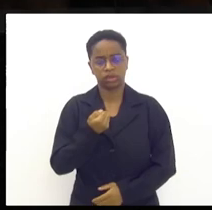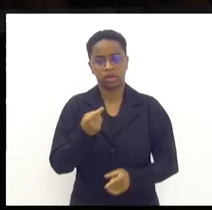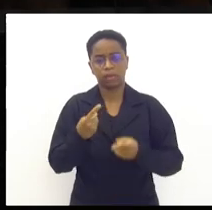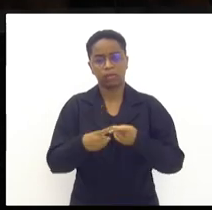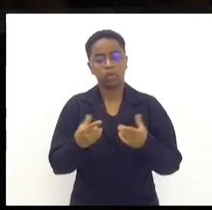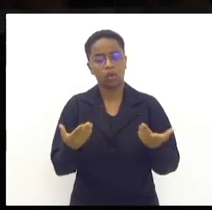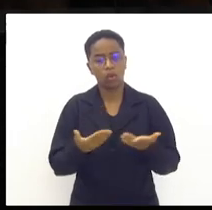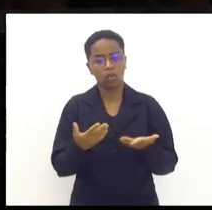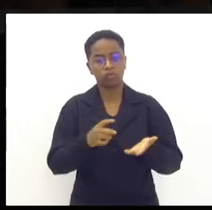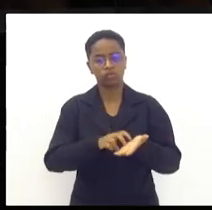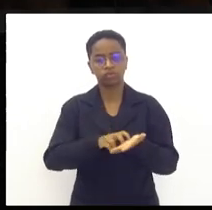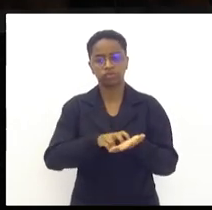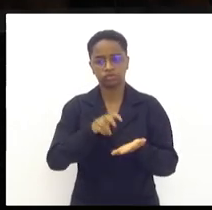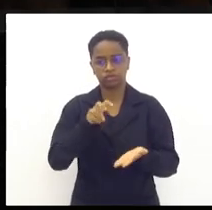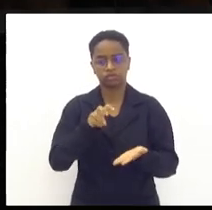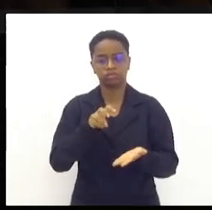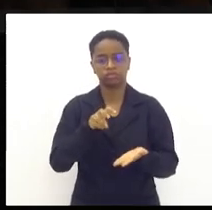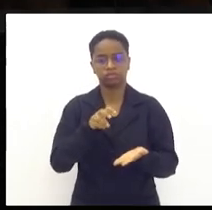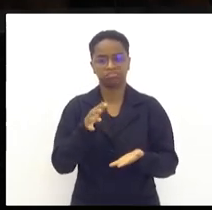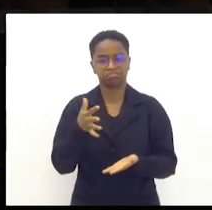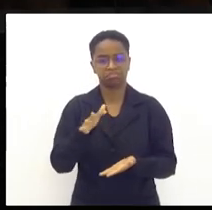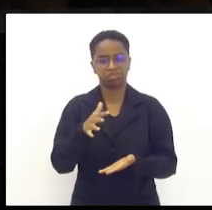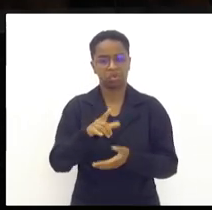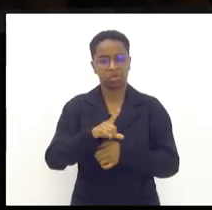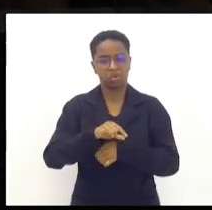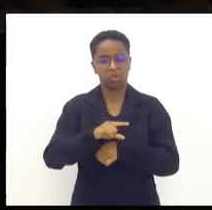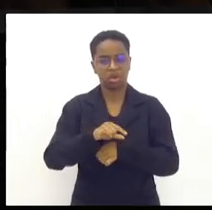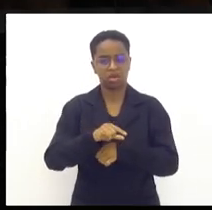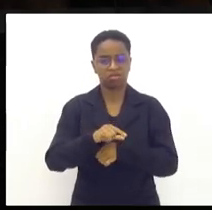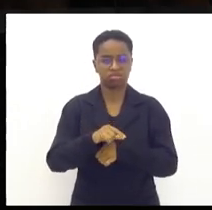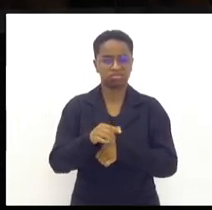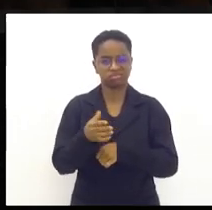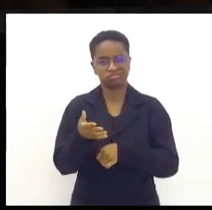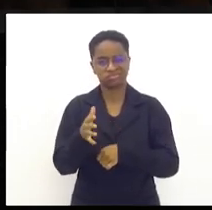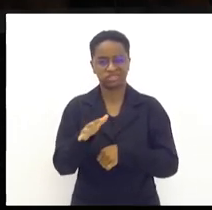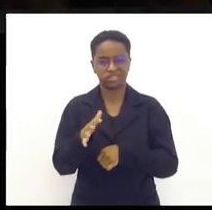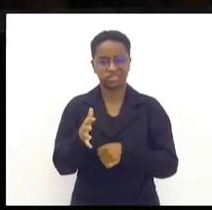hoje cedo, era umas